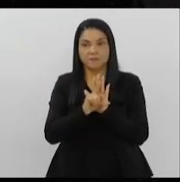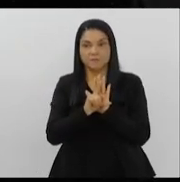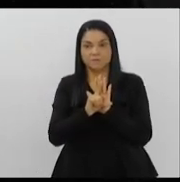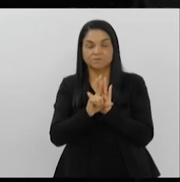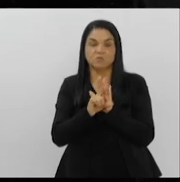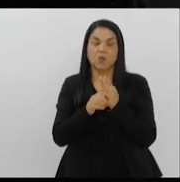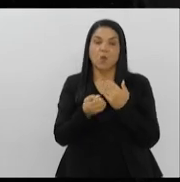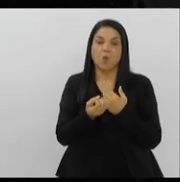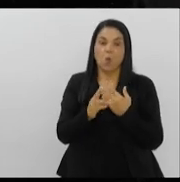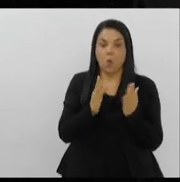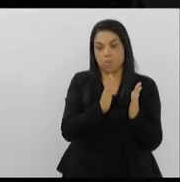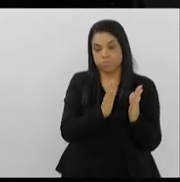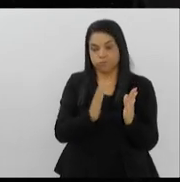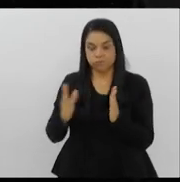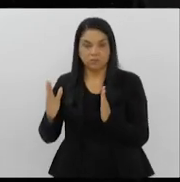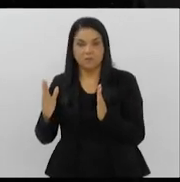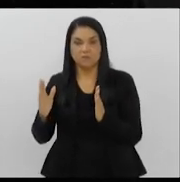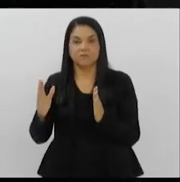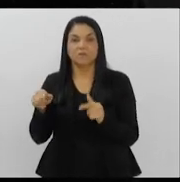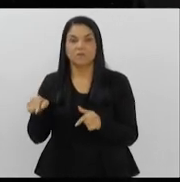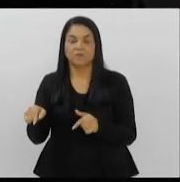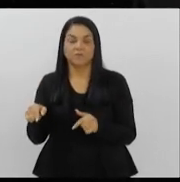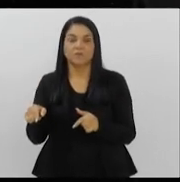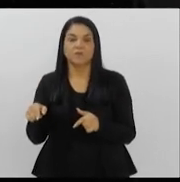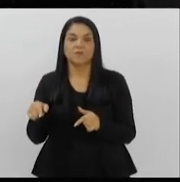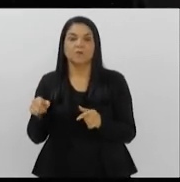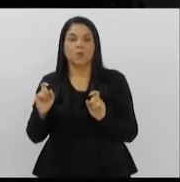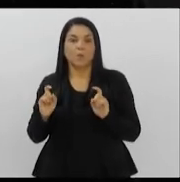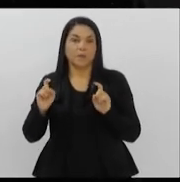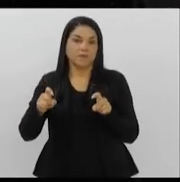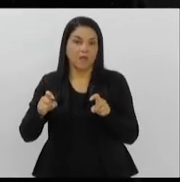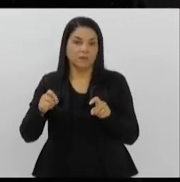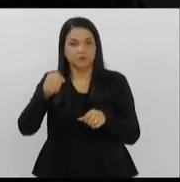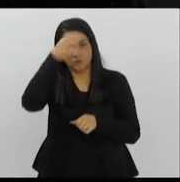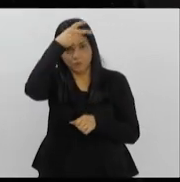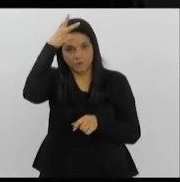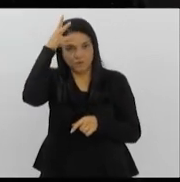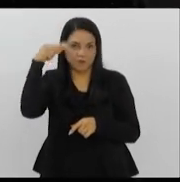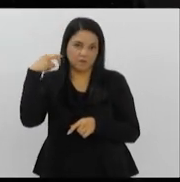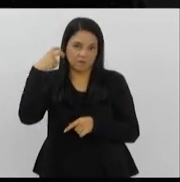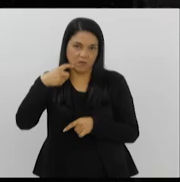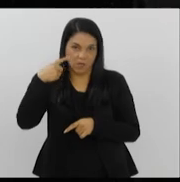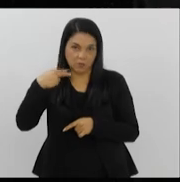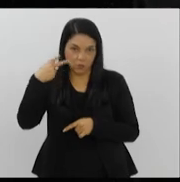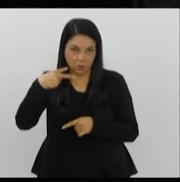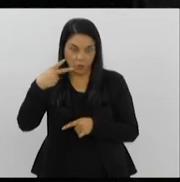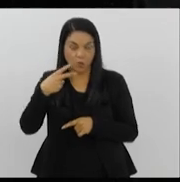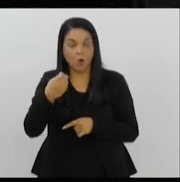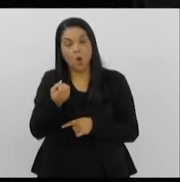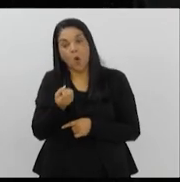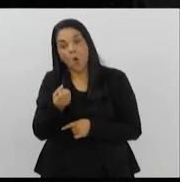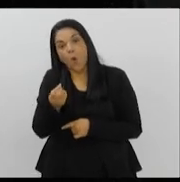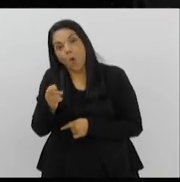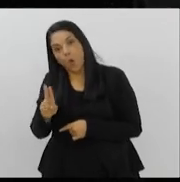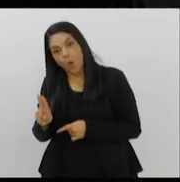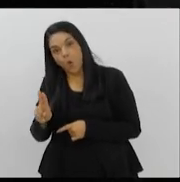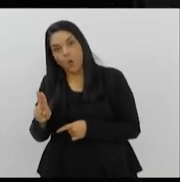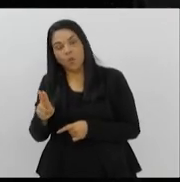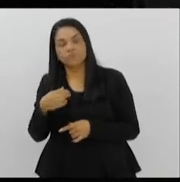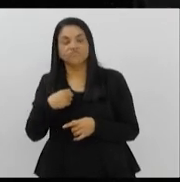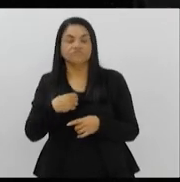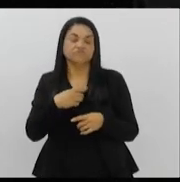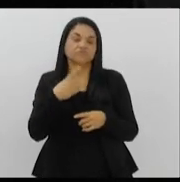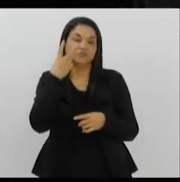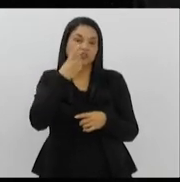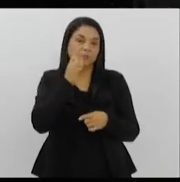de prefeito e vereador, ou prorrogar, ou, né, não é e, ou, de deputado estadual,